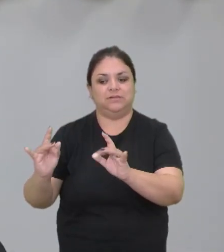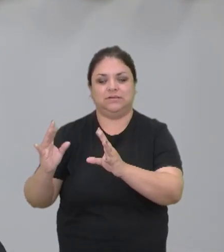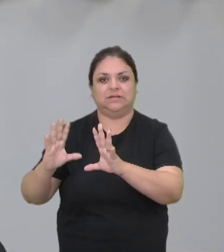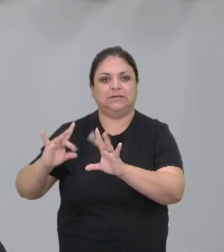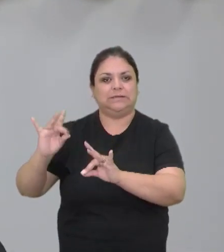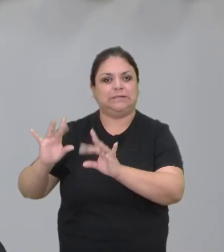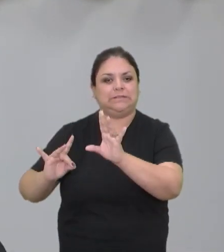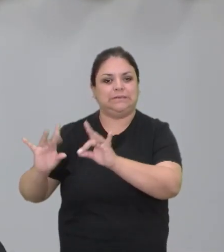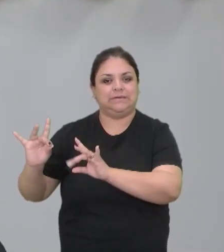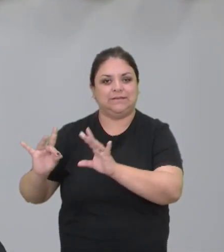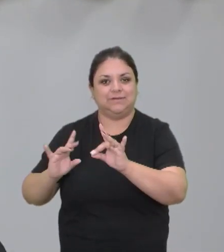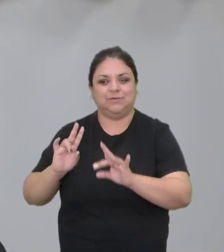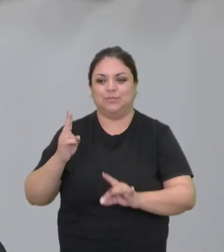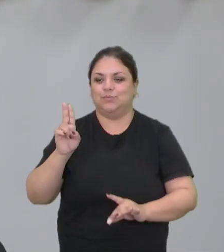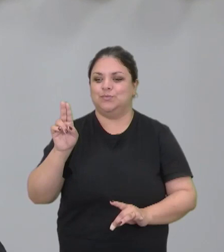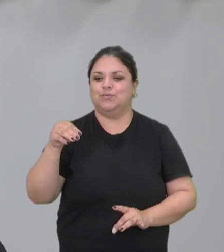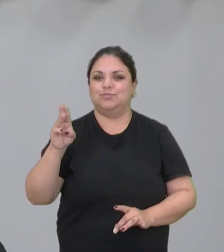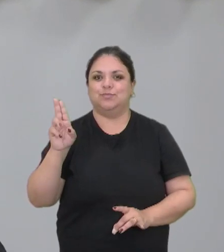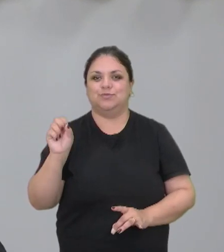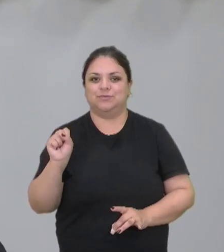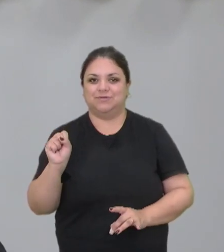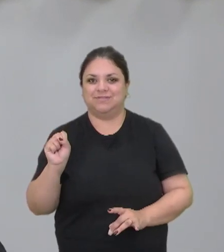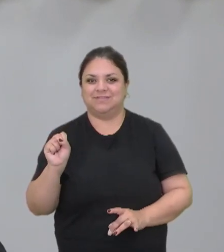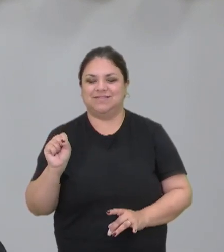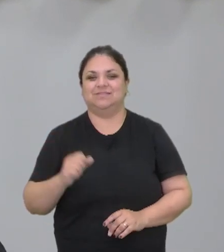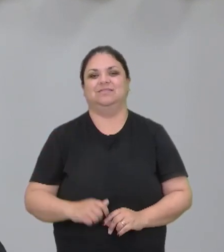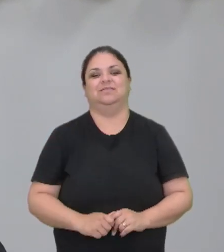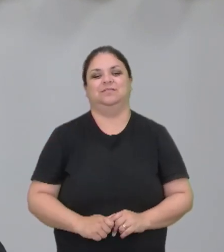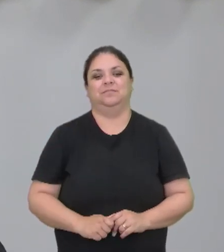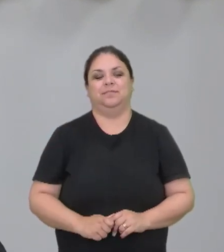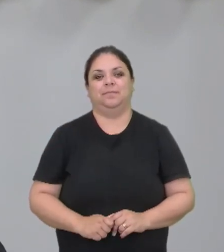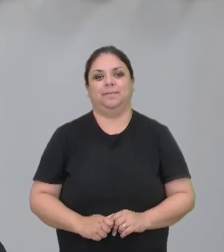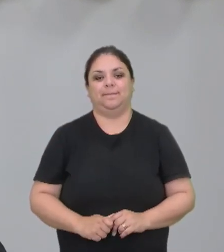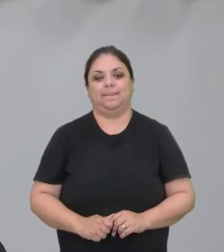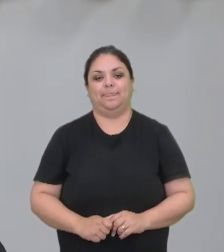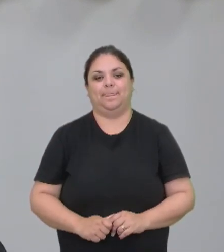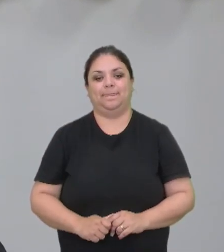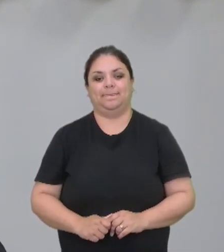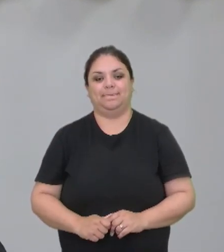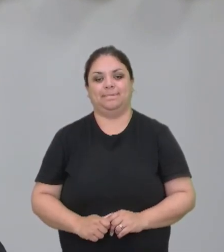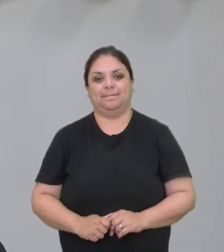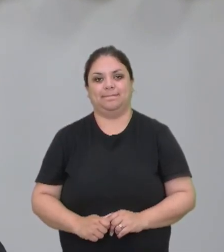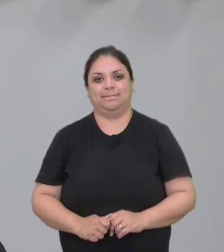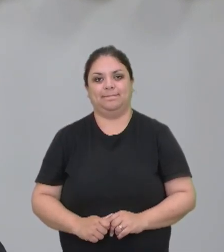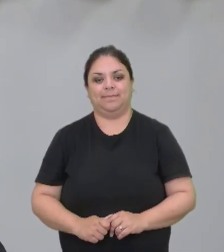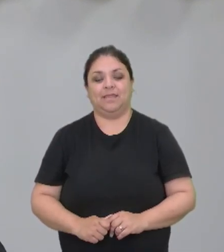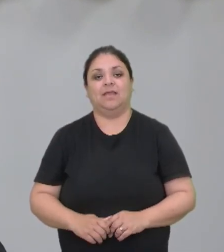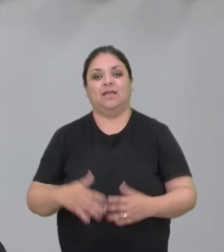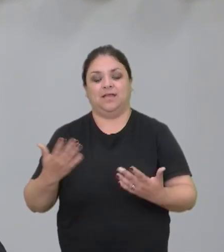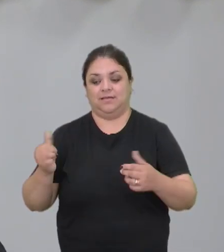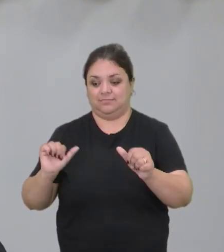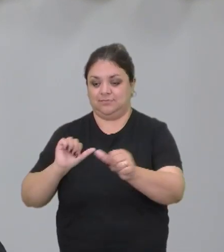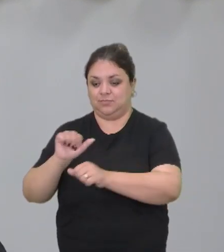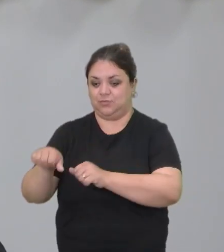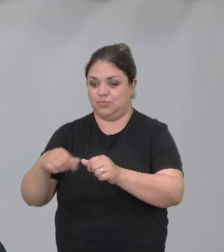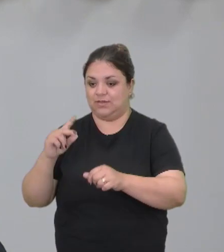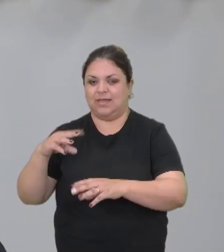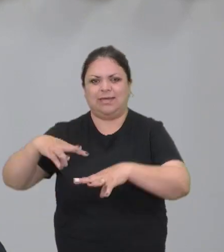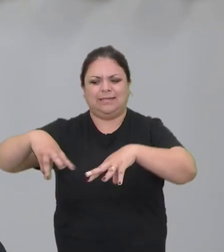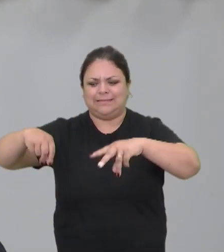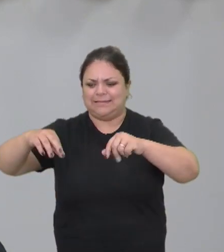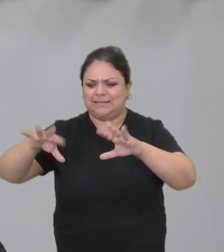em humus. E aí sim, esse humus ele vai ser utilizado como adubo. Já